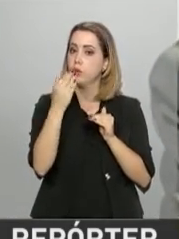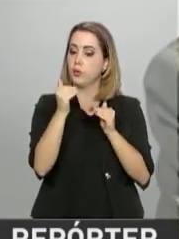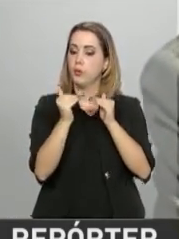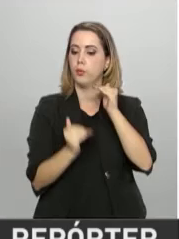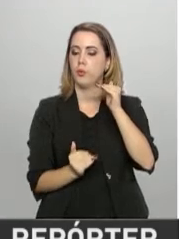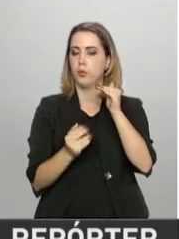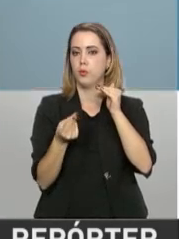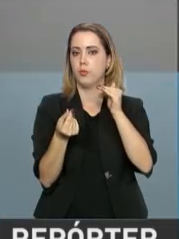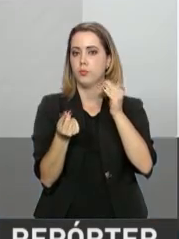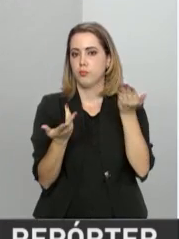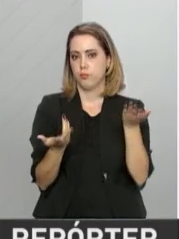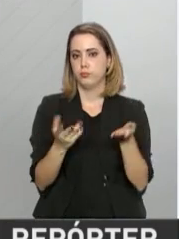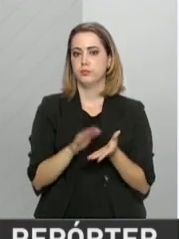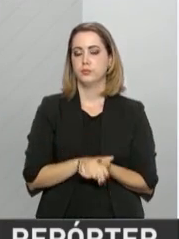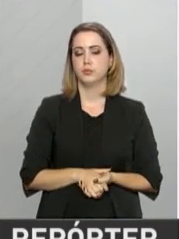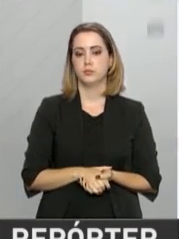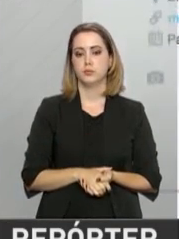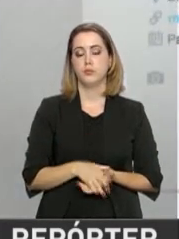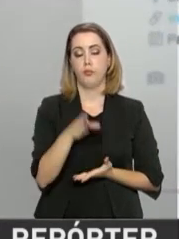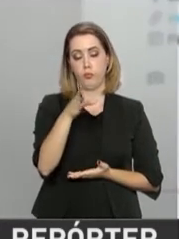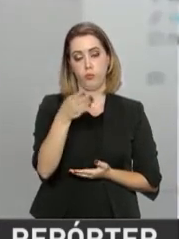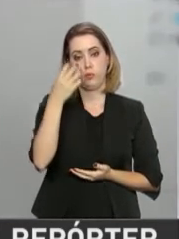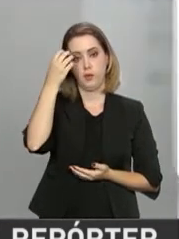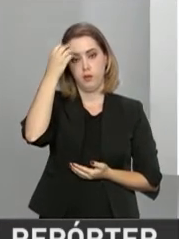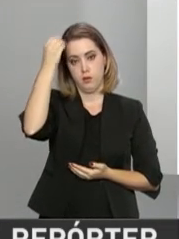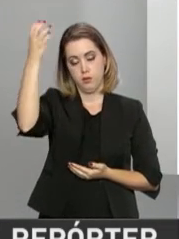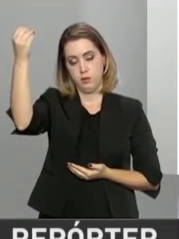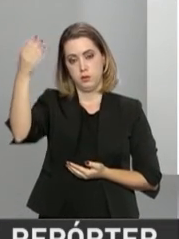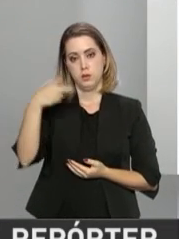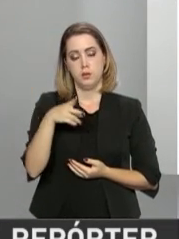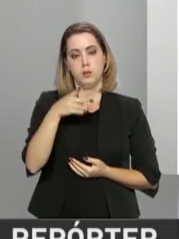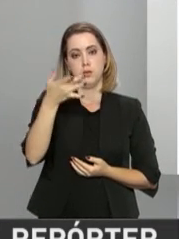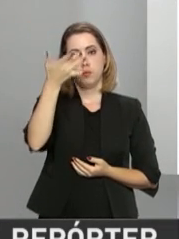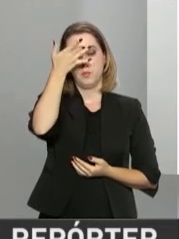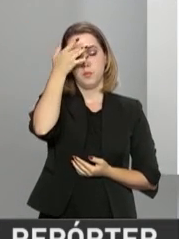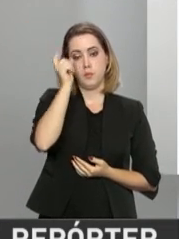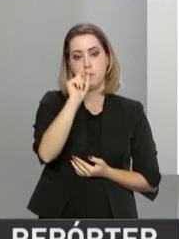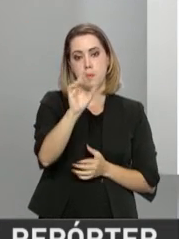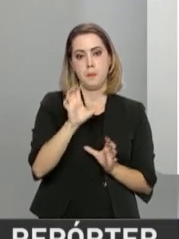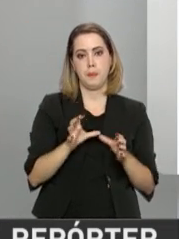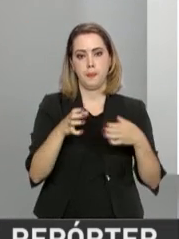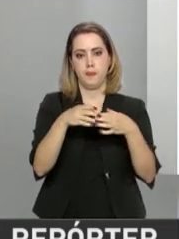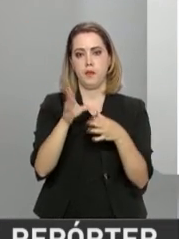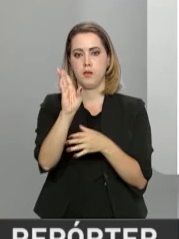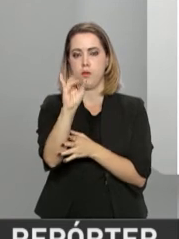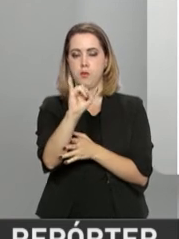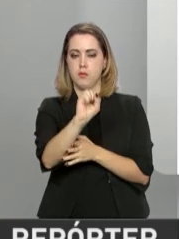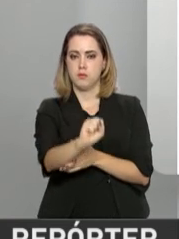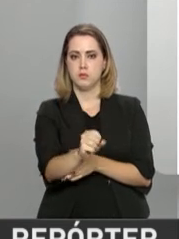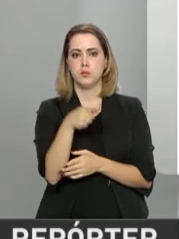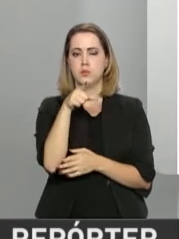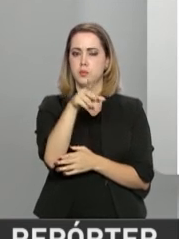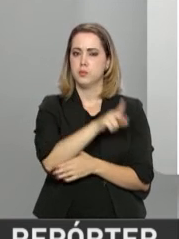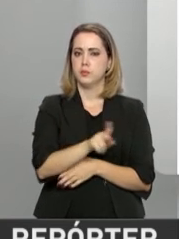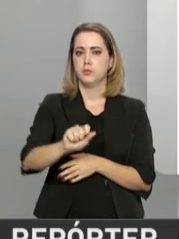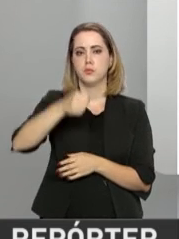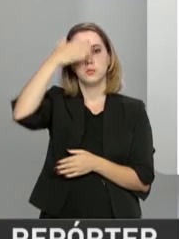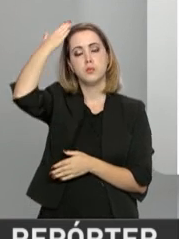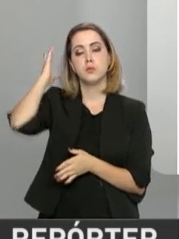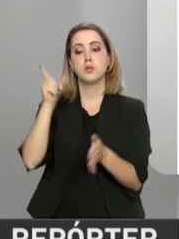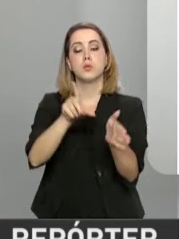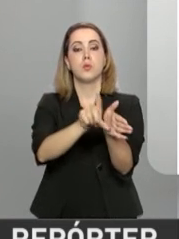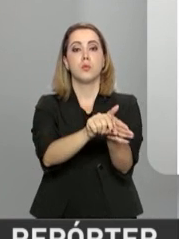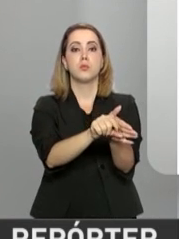reduzindo o preço. Em viagem à Índia para encontro de cúpula do BRICS, o presidente Michel Temer usou uma rede social para falar